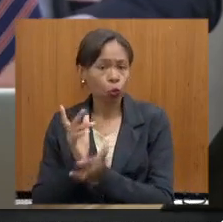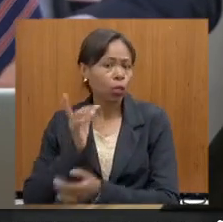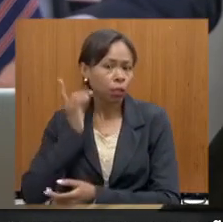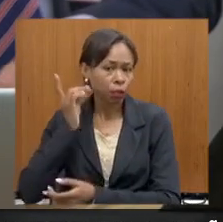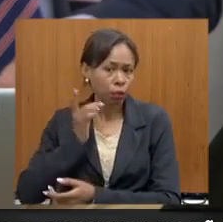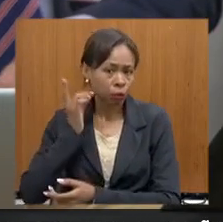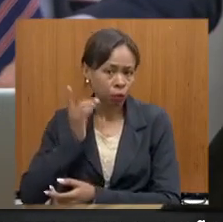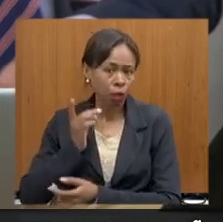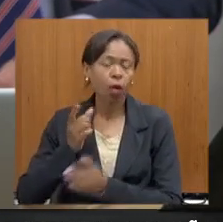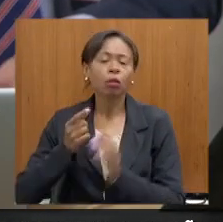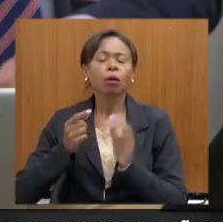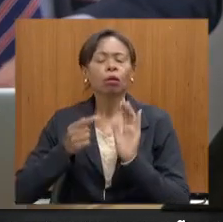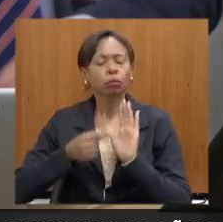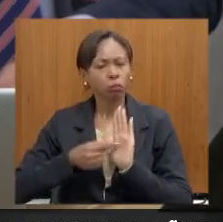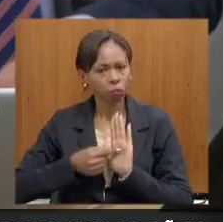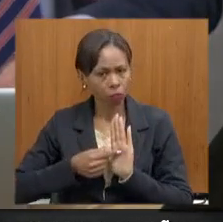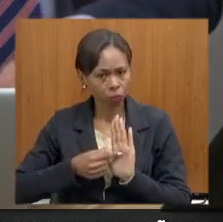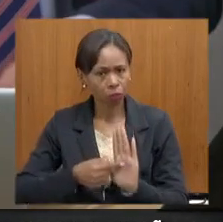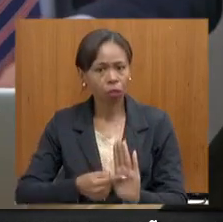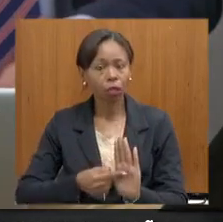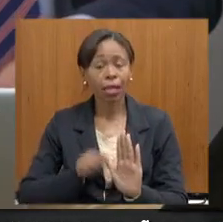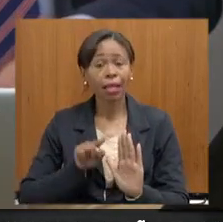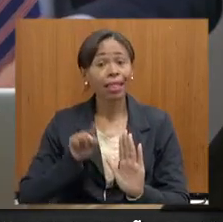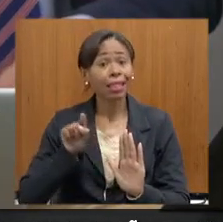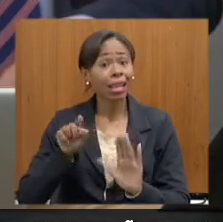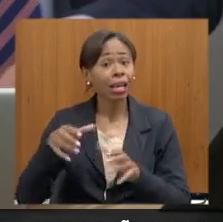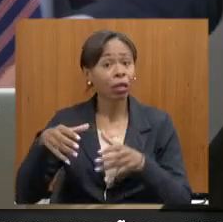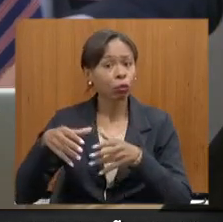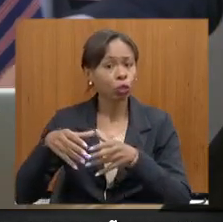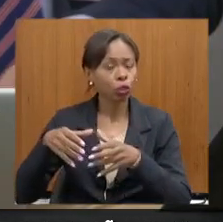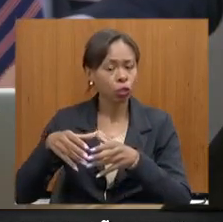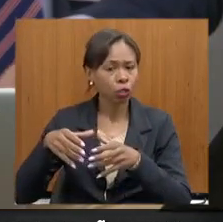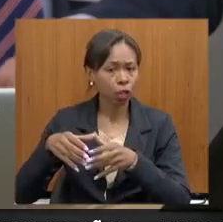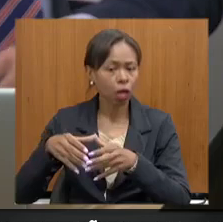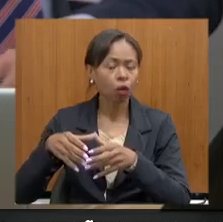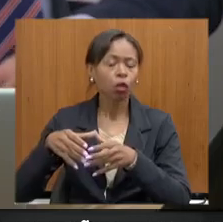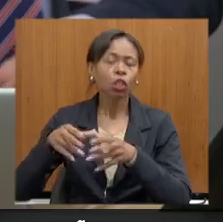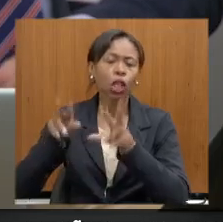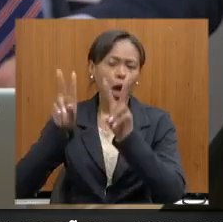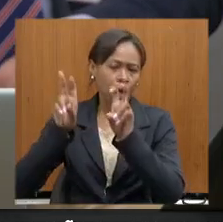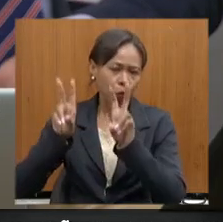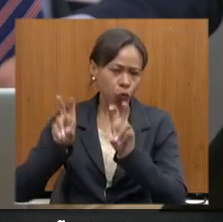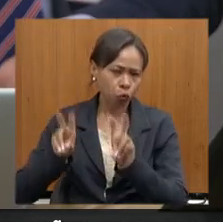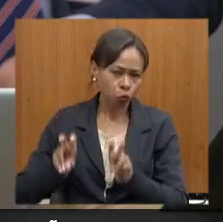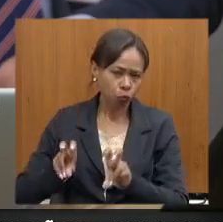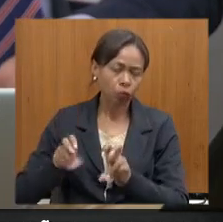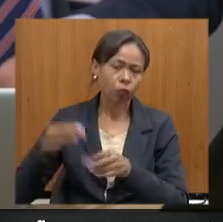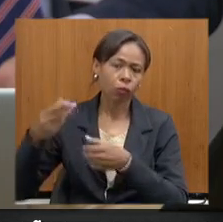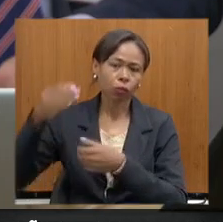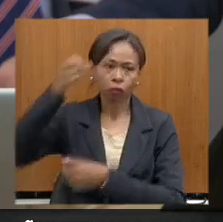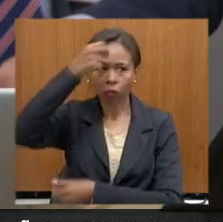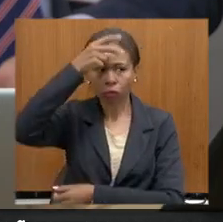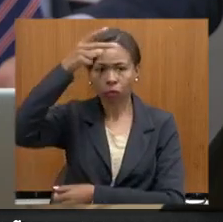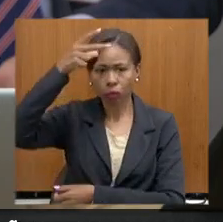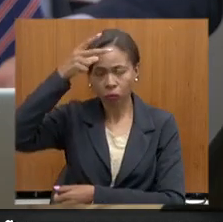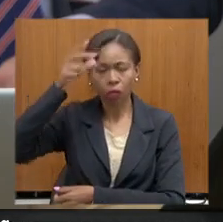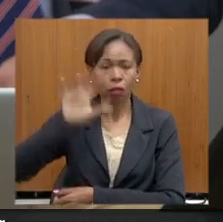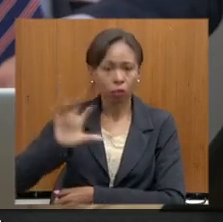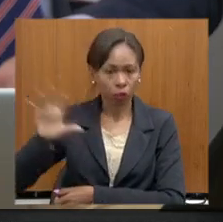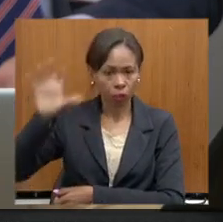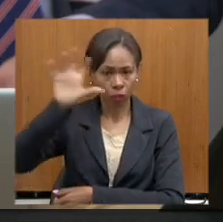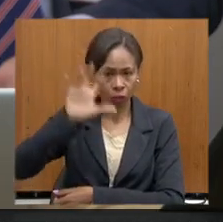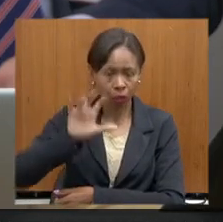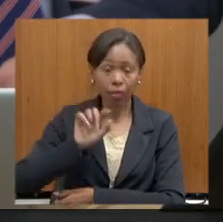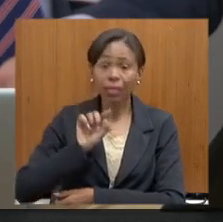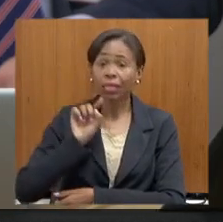poderão apresentar na comissão de assuntos municipais e regionalização através da plataforma